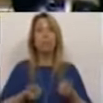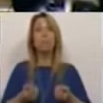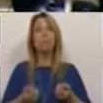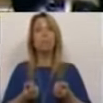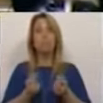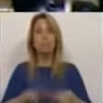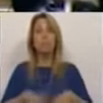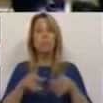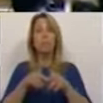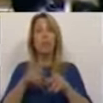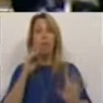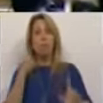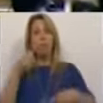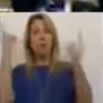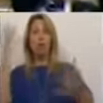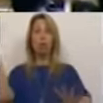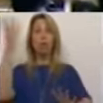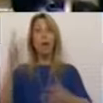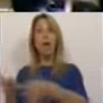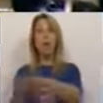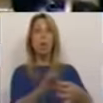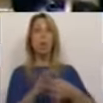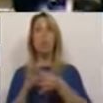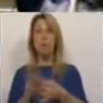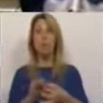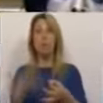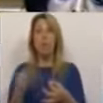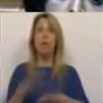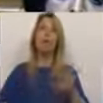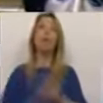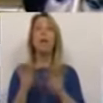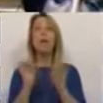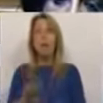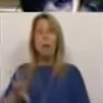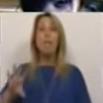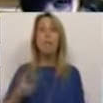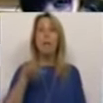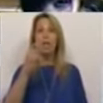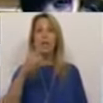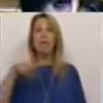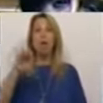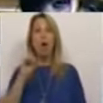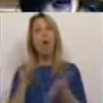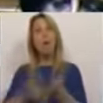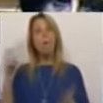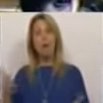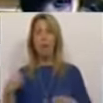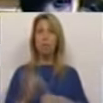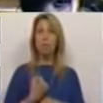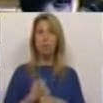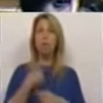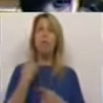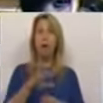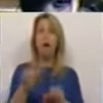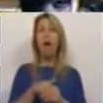de afirmação soberana e de cooperação que tem vindo a ser protagonizado por este país latino-americano. Ações que contam